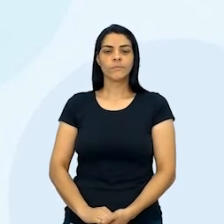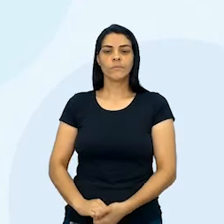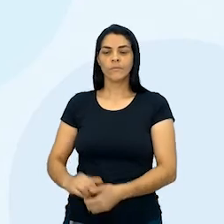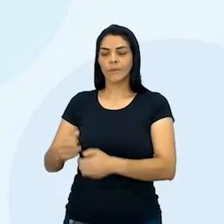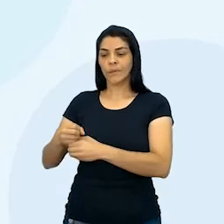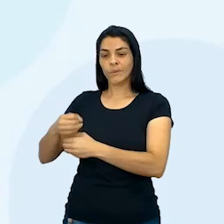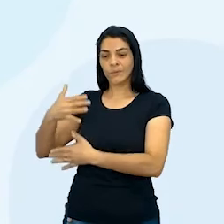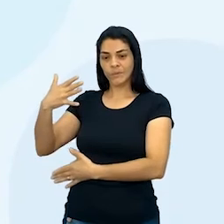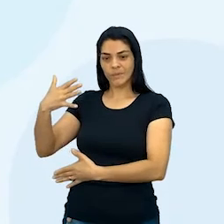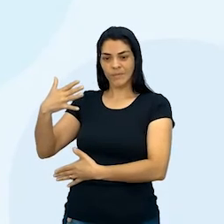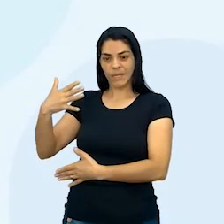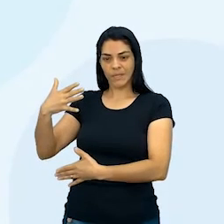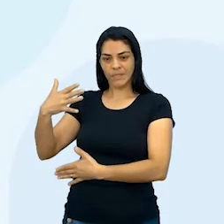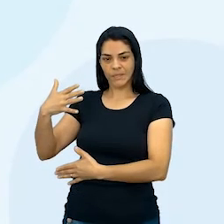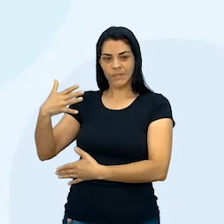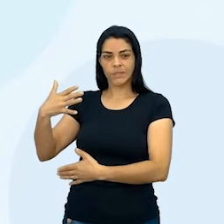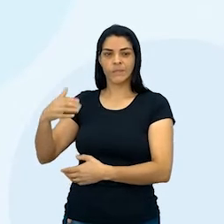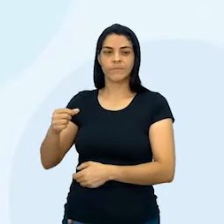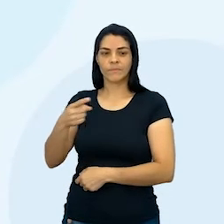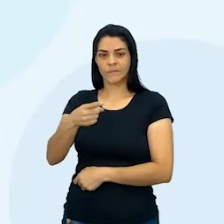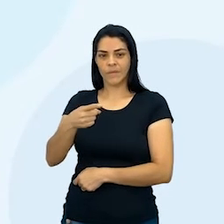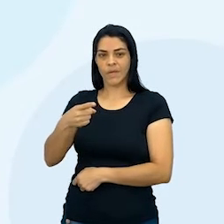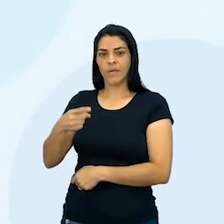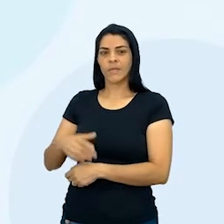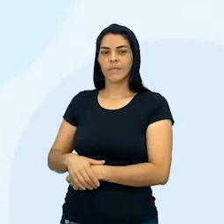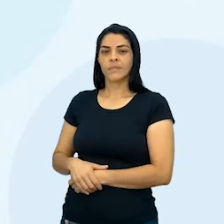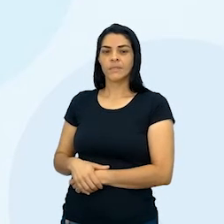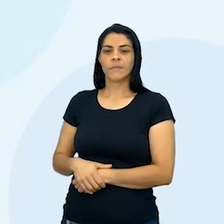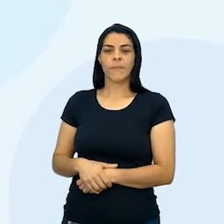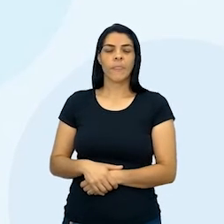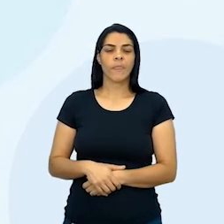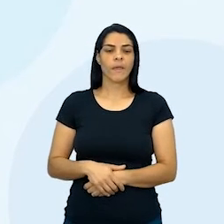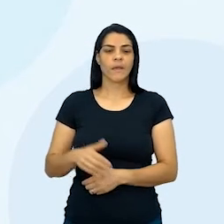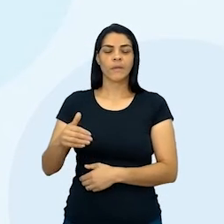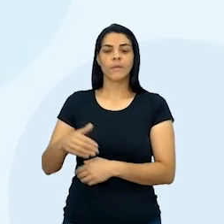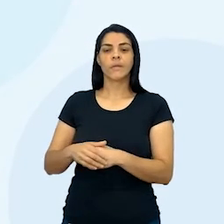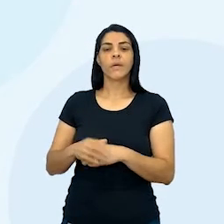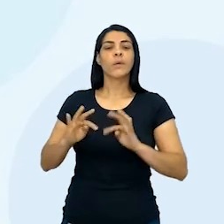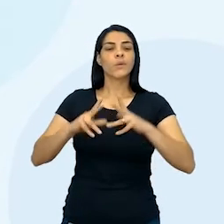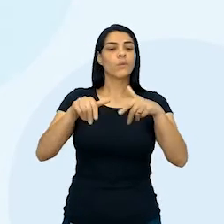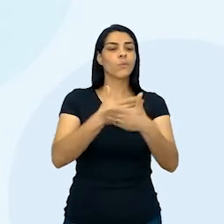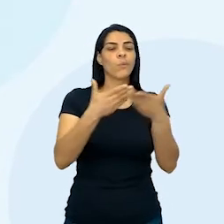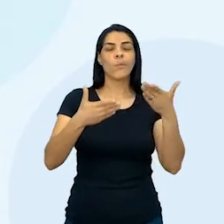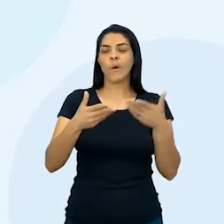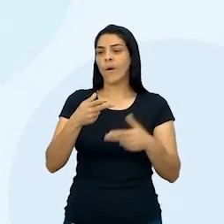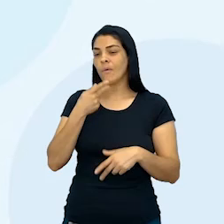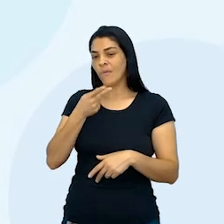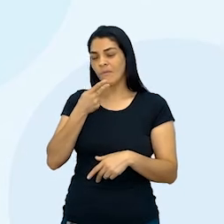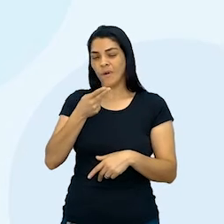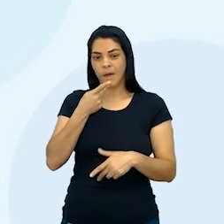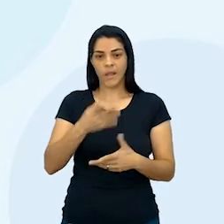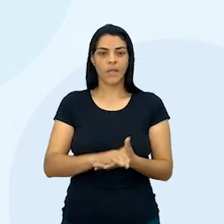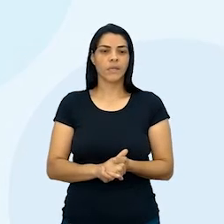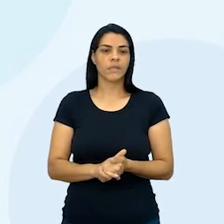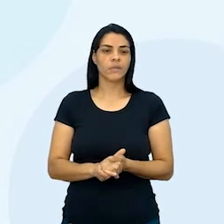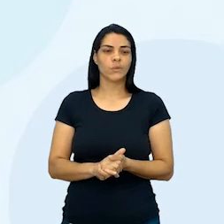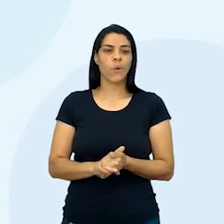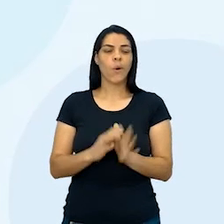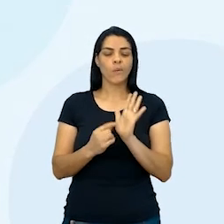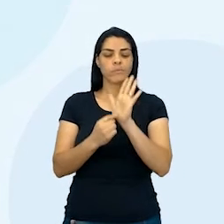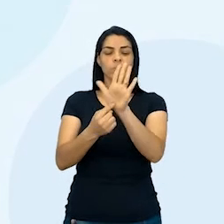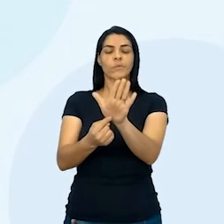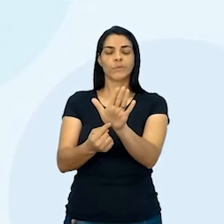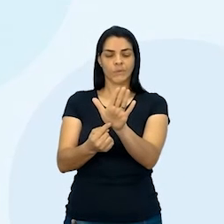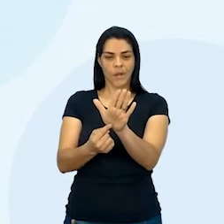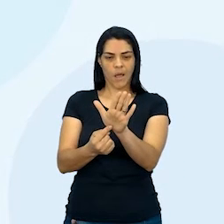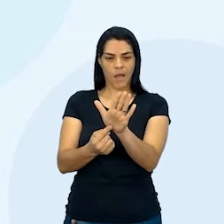slide ainda, a gente vai ver sobre o que nós estamos falando hoje, então. Quando a gente fala de identificar o problema,